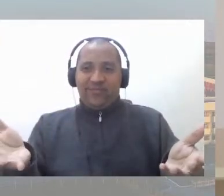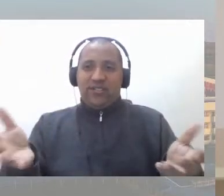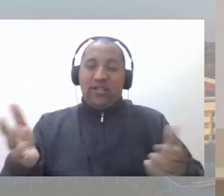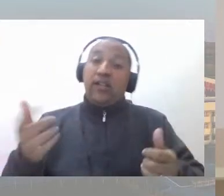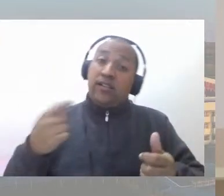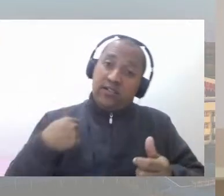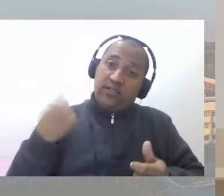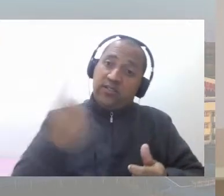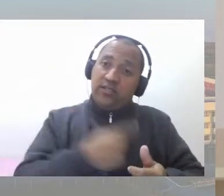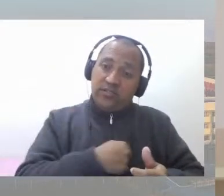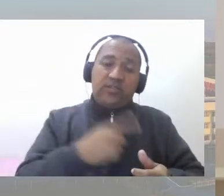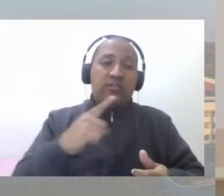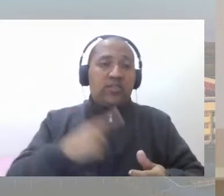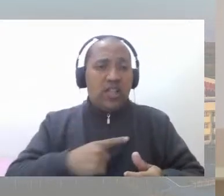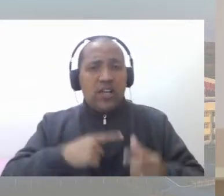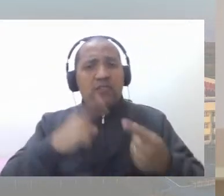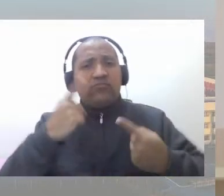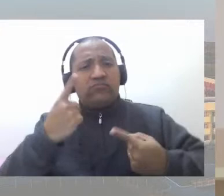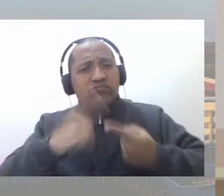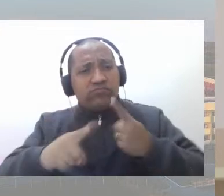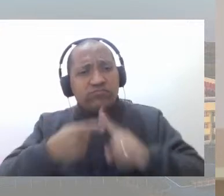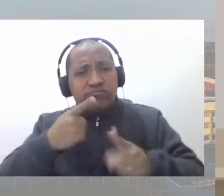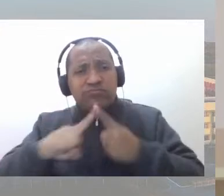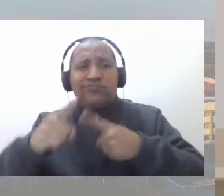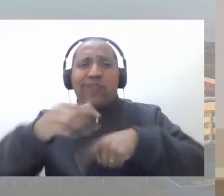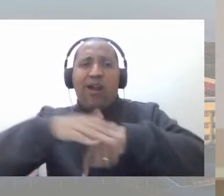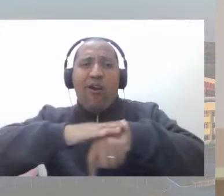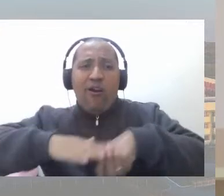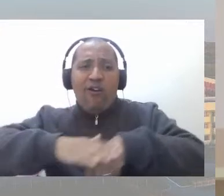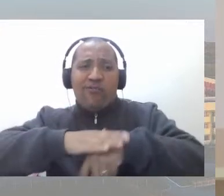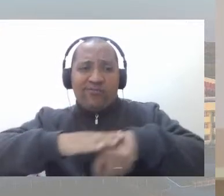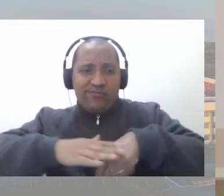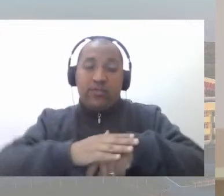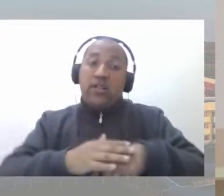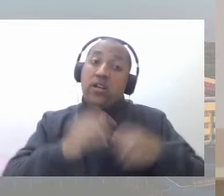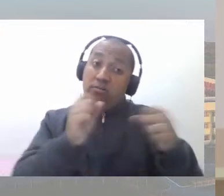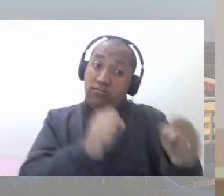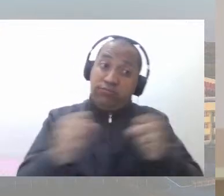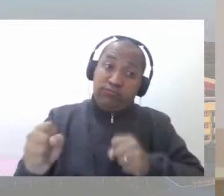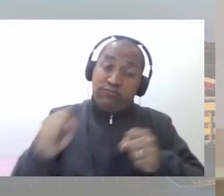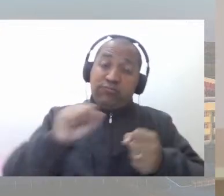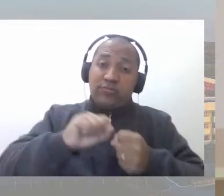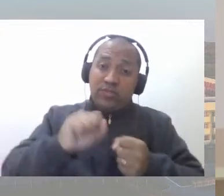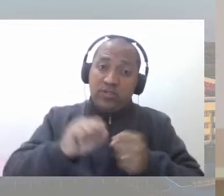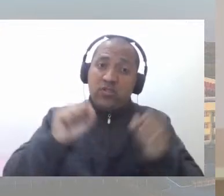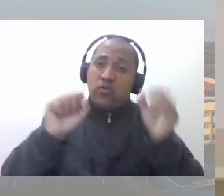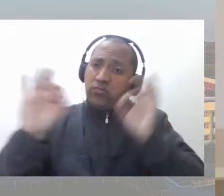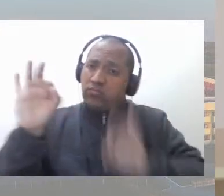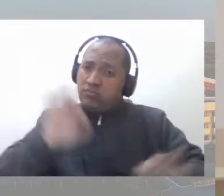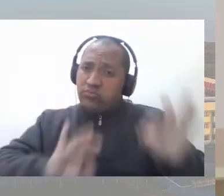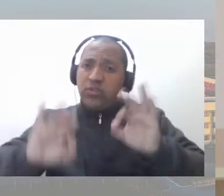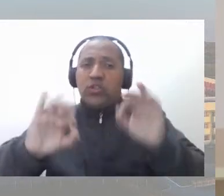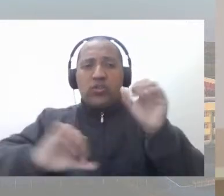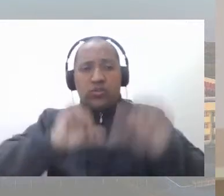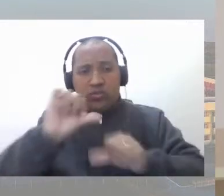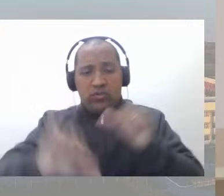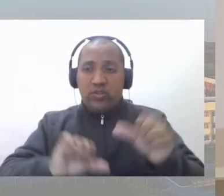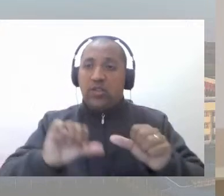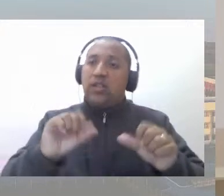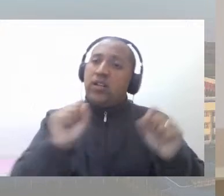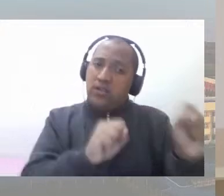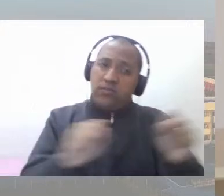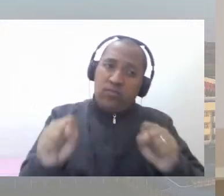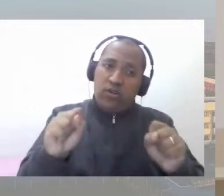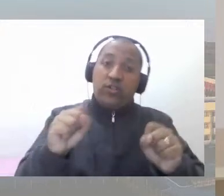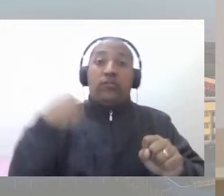que a gente procura dialogar, conversar com a comunidade e que a gente pode fazer alguns ajustes no meio do caminho. Mas a gente não pode se